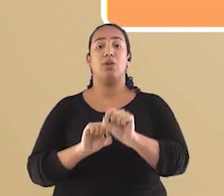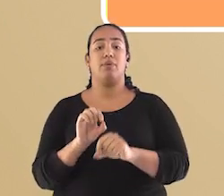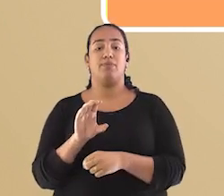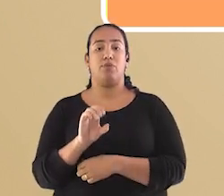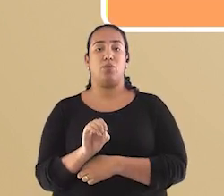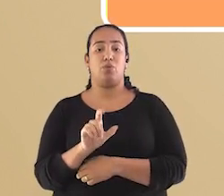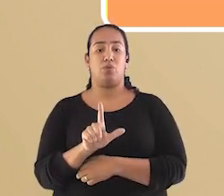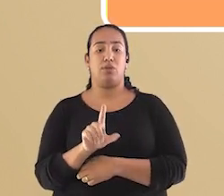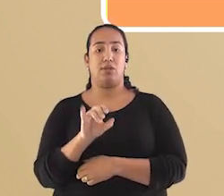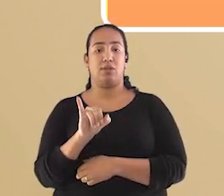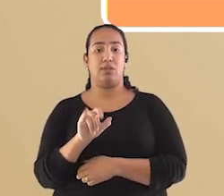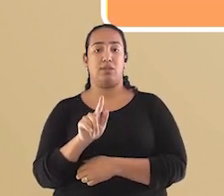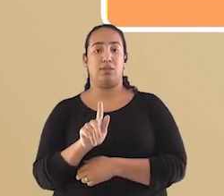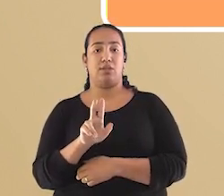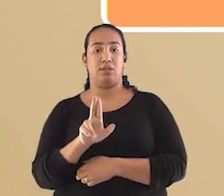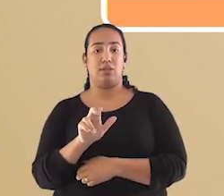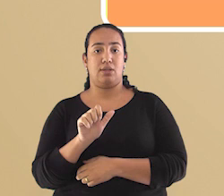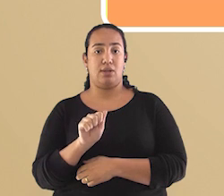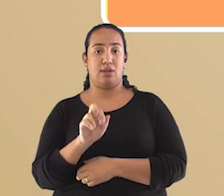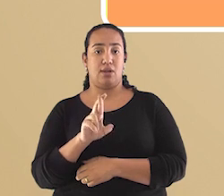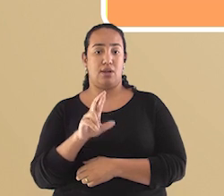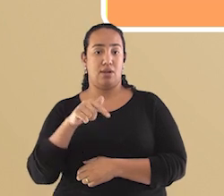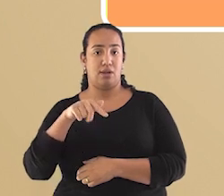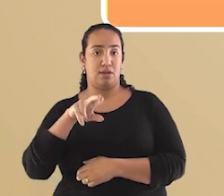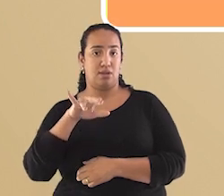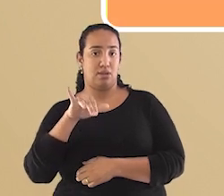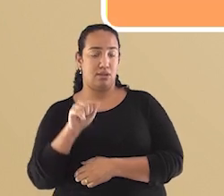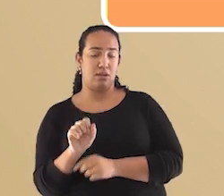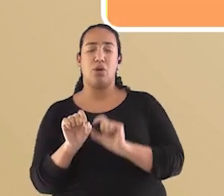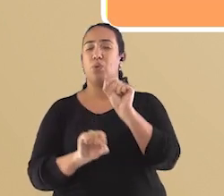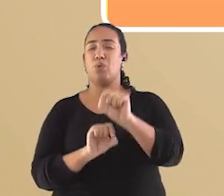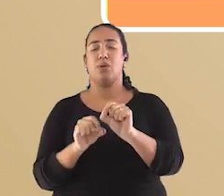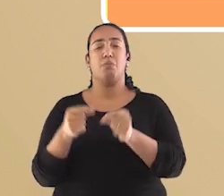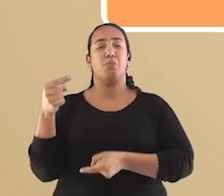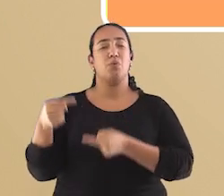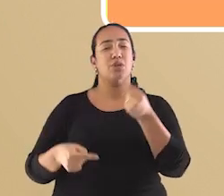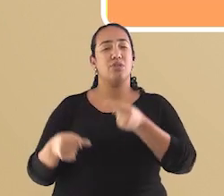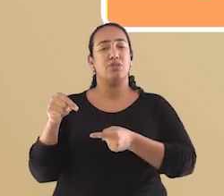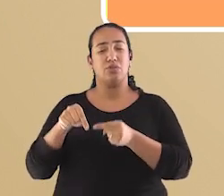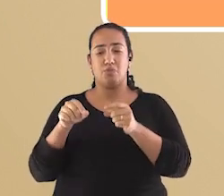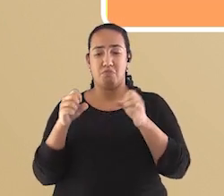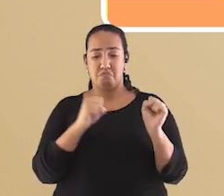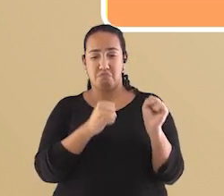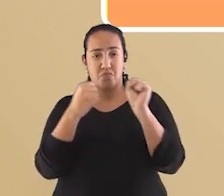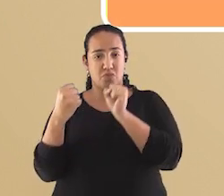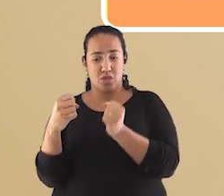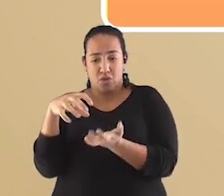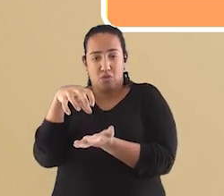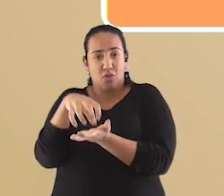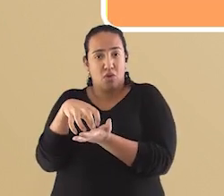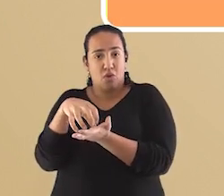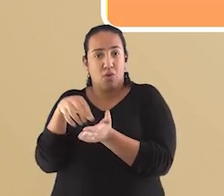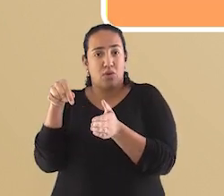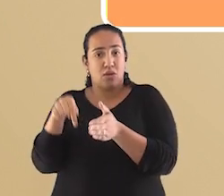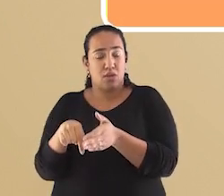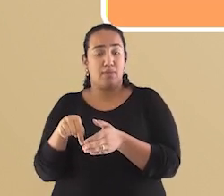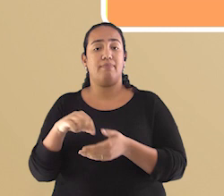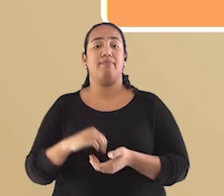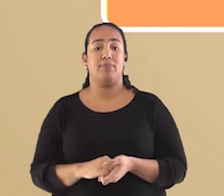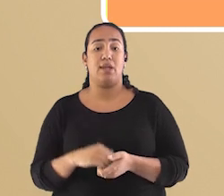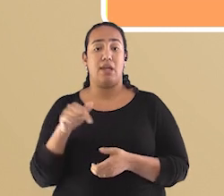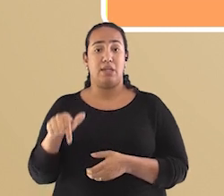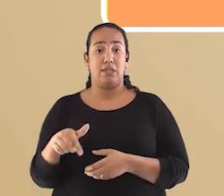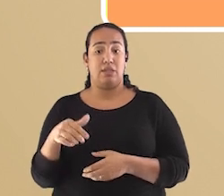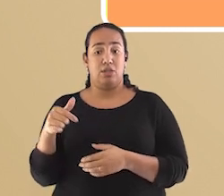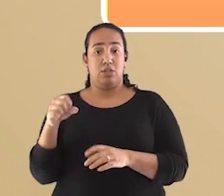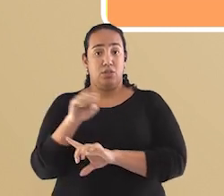oligarquia. Oligarquia é um sistema político pelo qual o poder está concentrado em um pequeno grupo. Esparta era uma